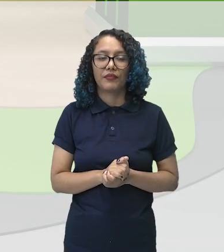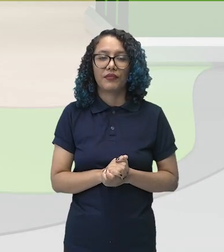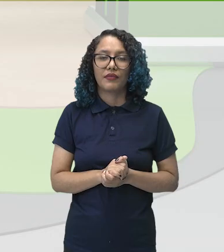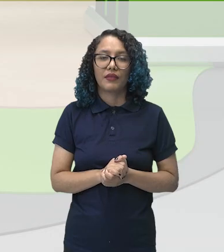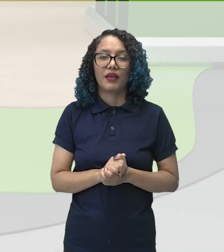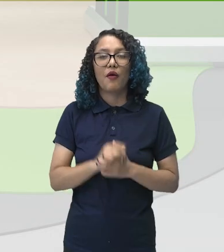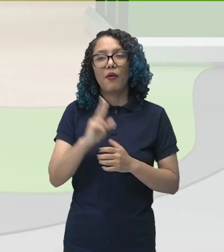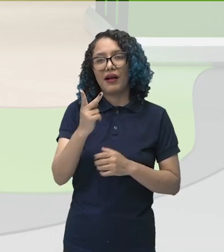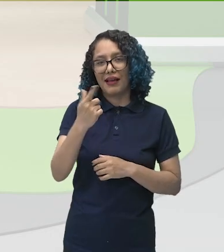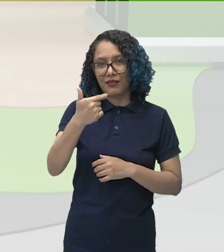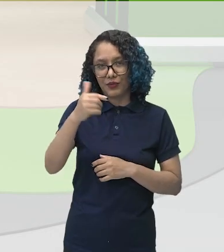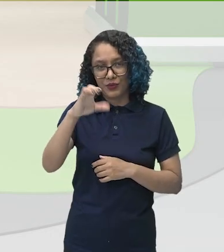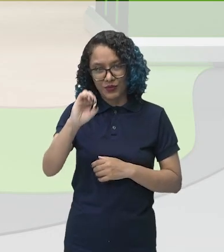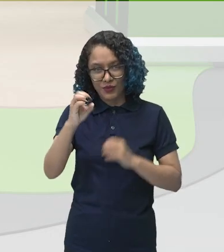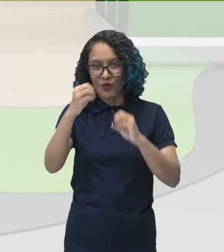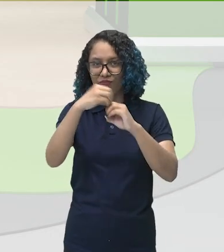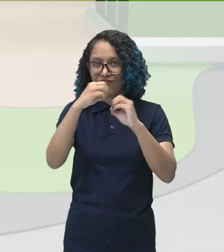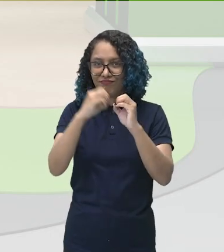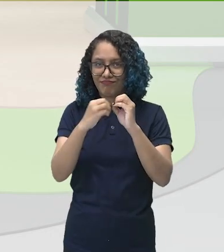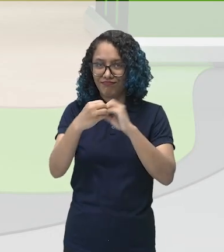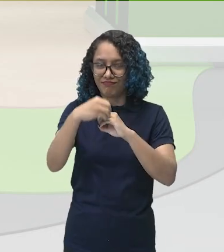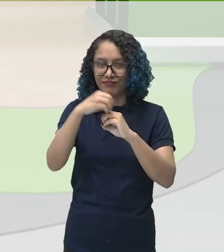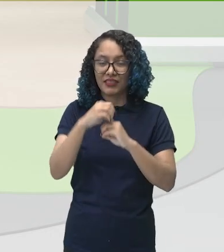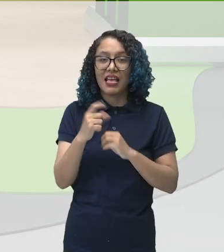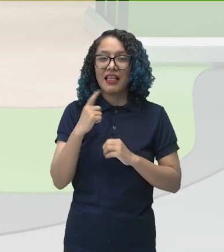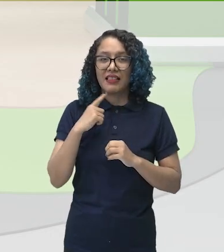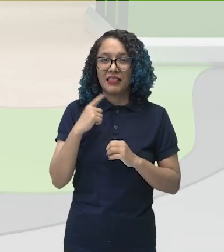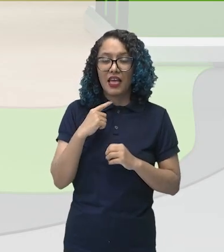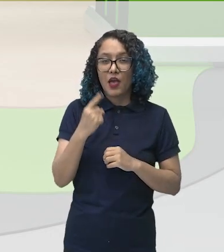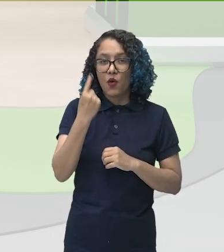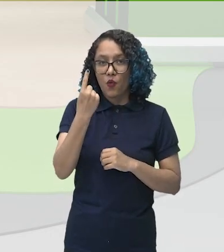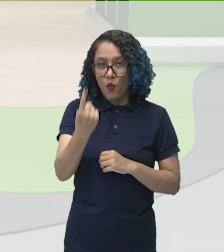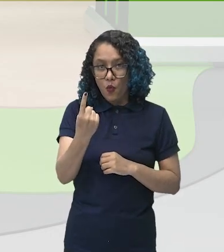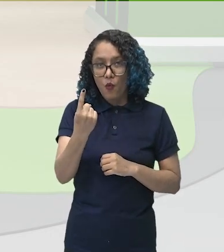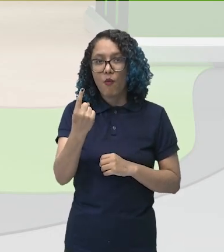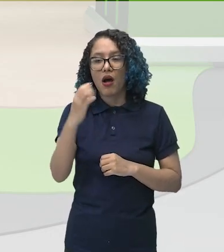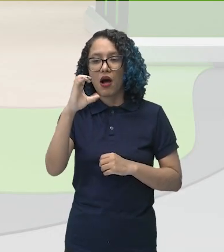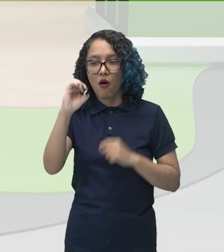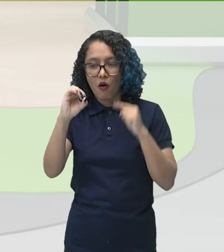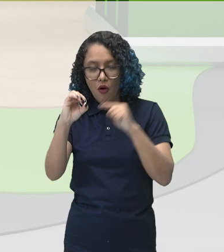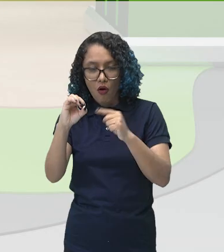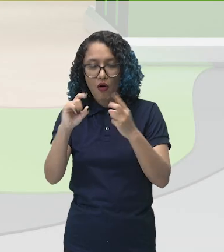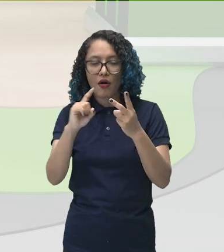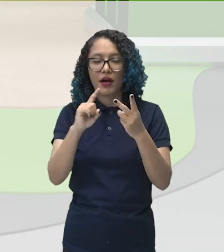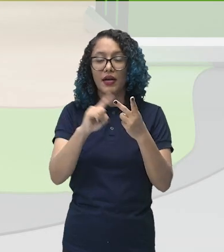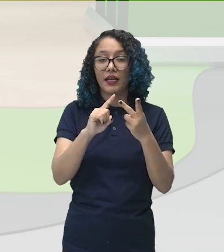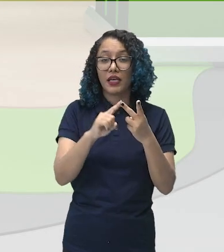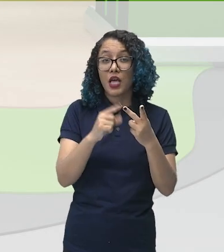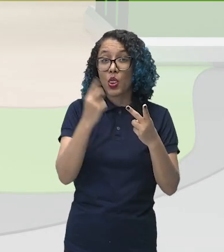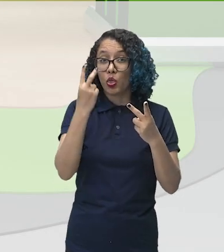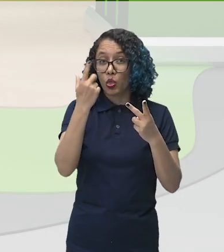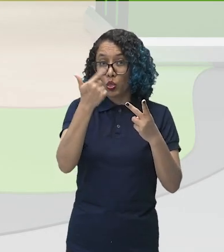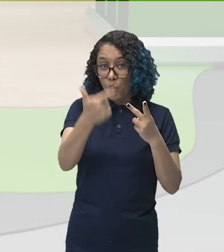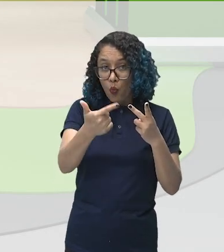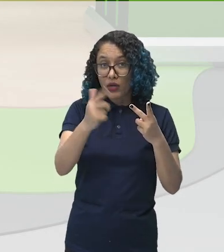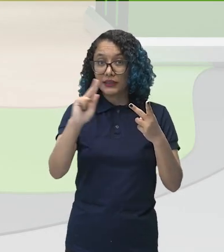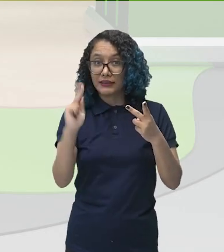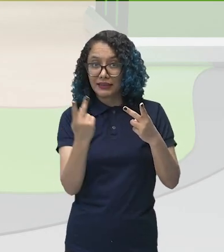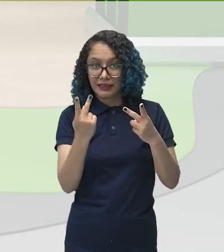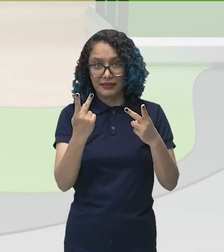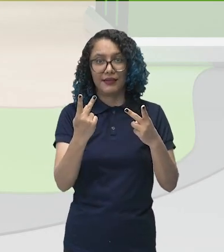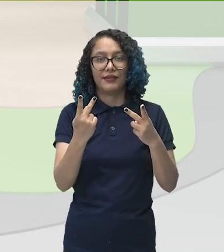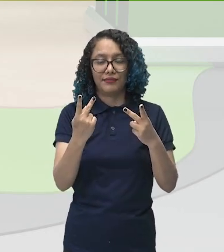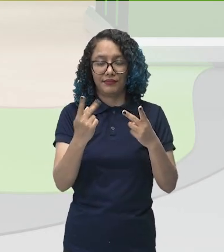famoso H2O. Uma molécula de oxigênio para 2 de hidrogênio. A molécula de água, ela possui,